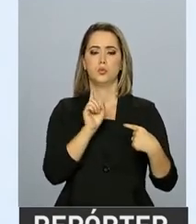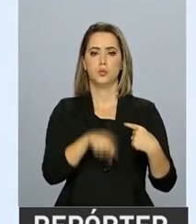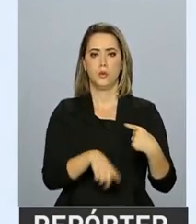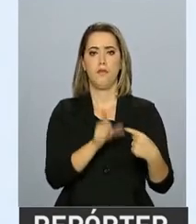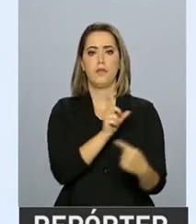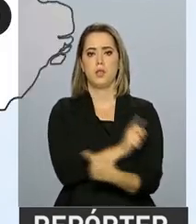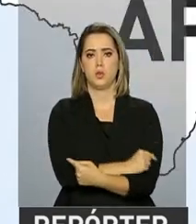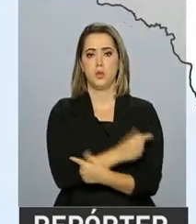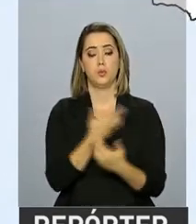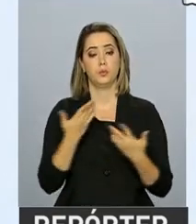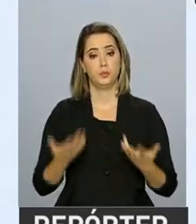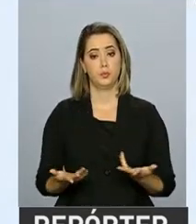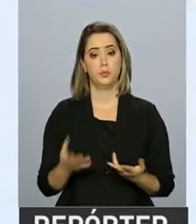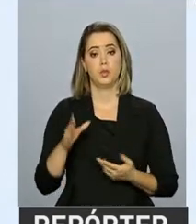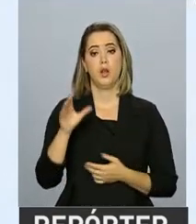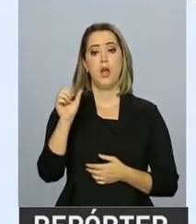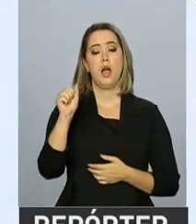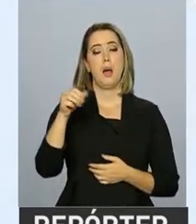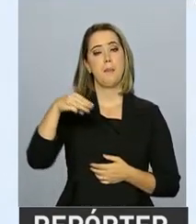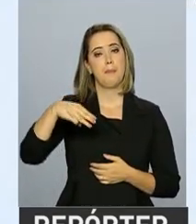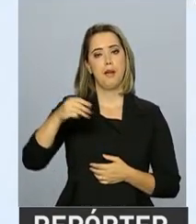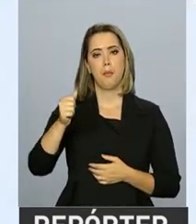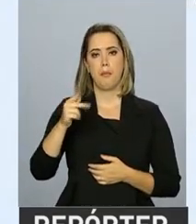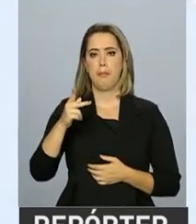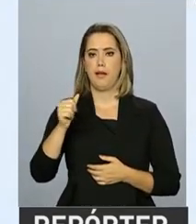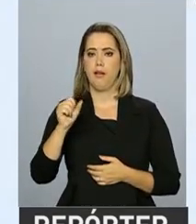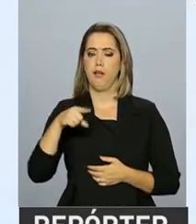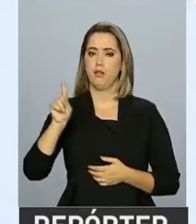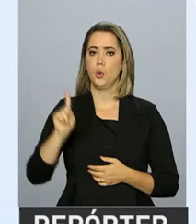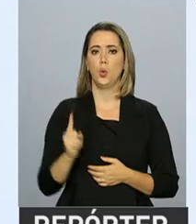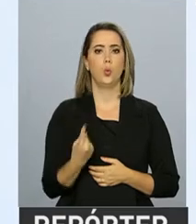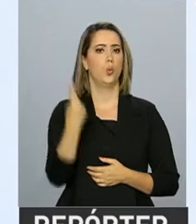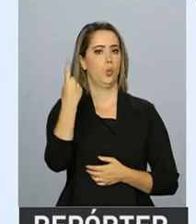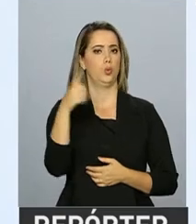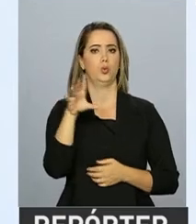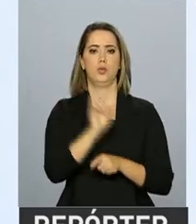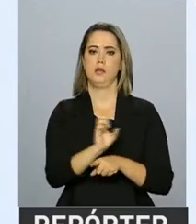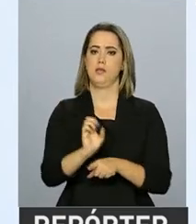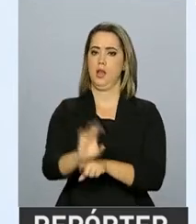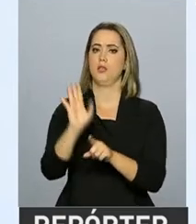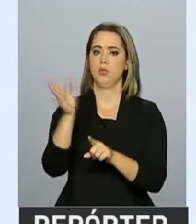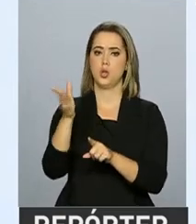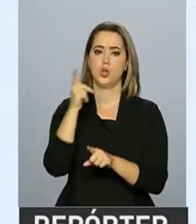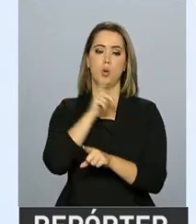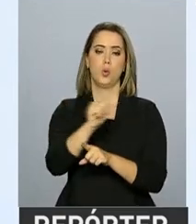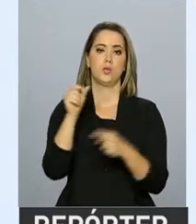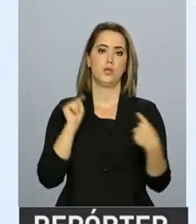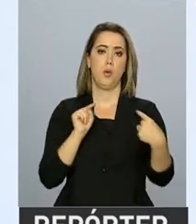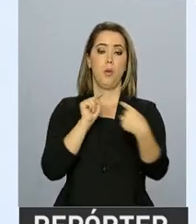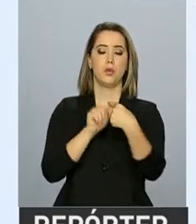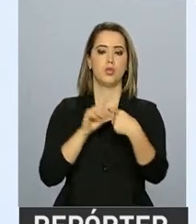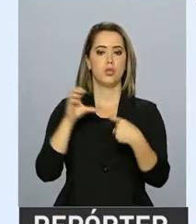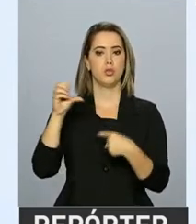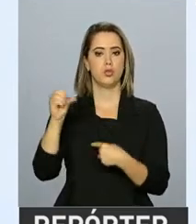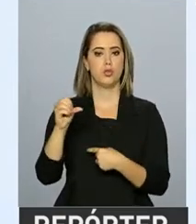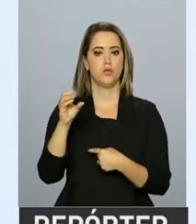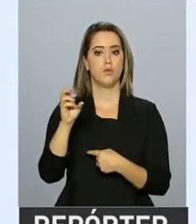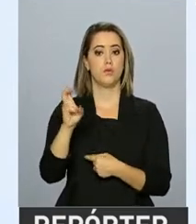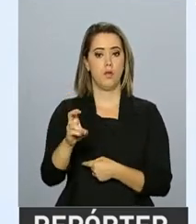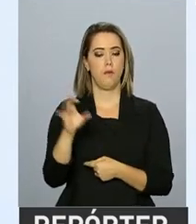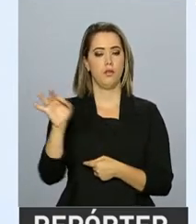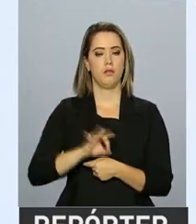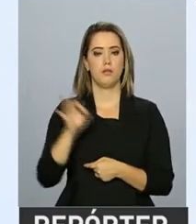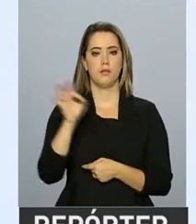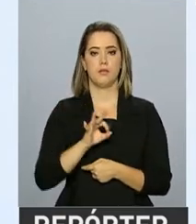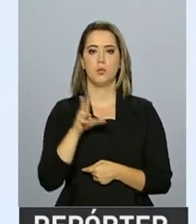contra a gripe o amapá é o único estado que atingiu a meta até esse momento com um pouco mais de 95% do público alvo